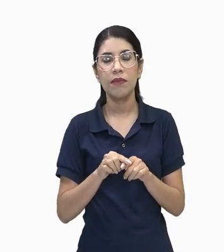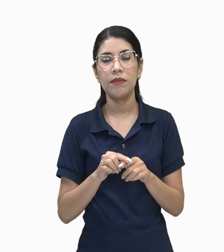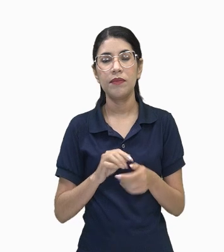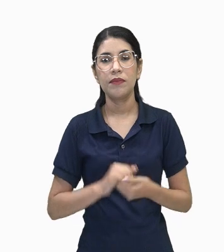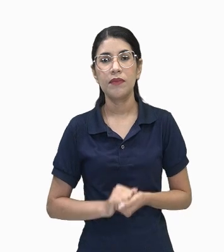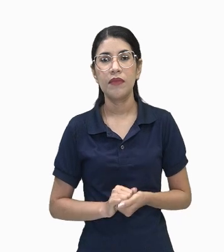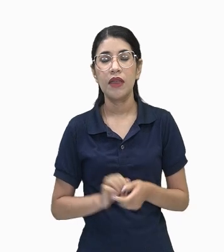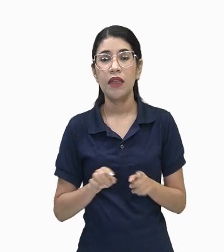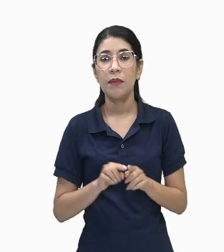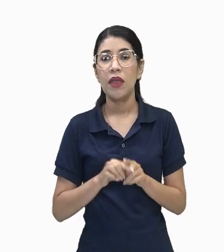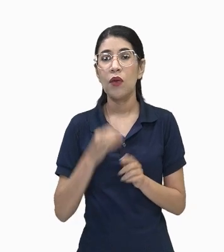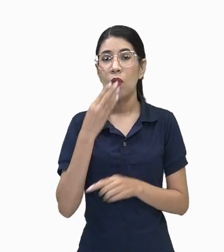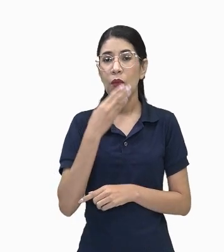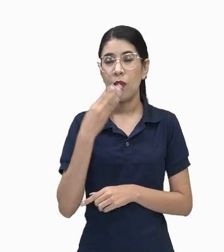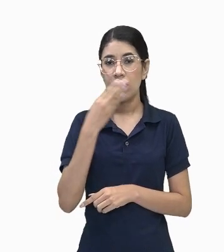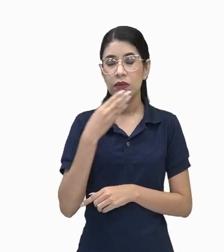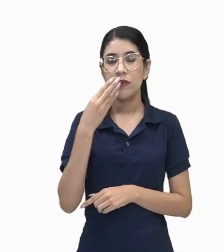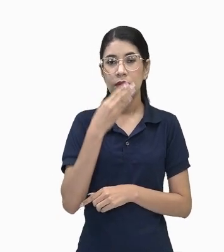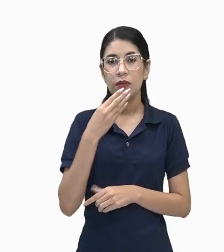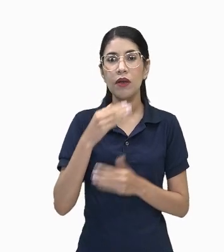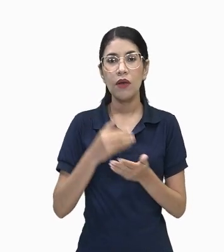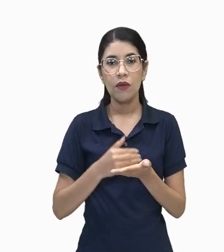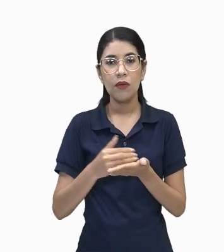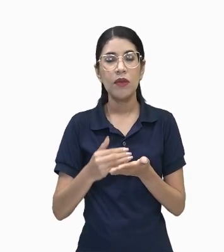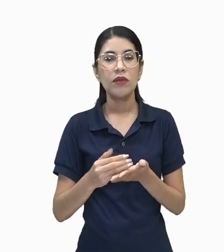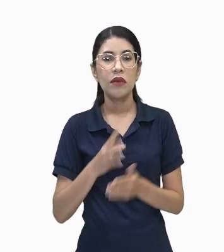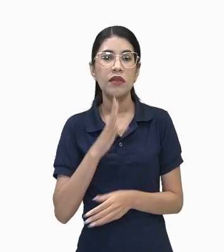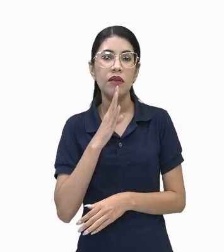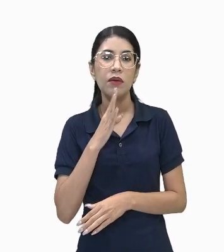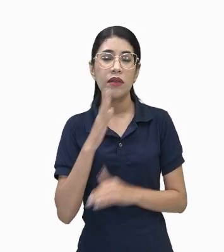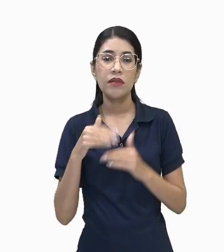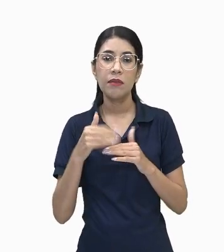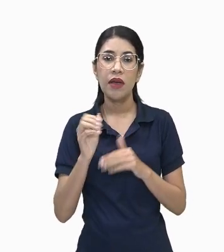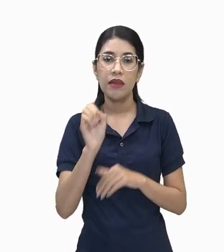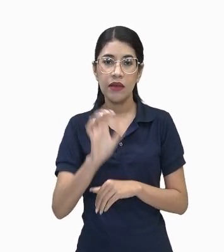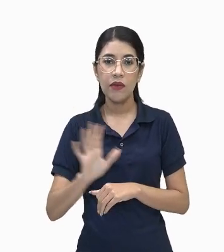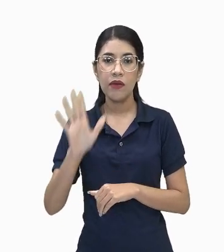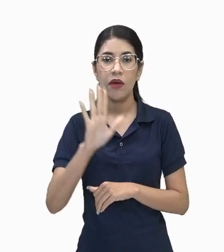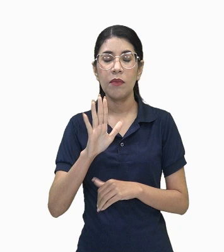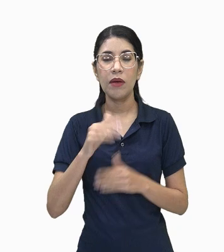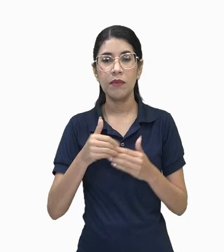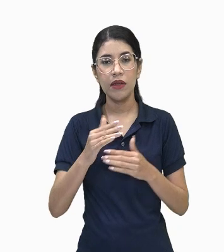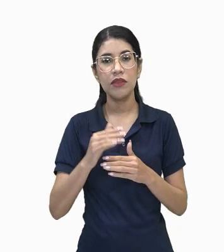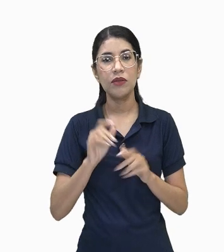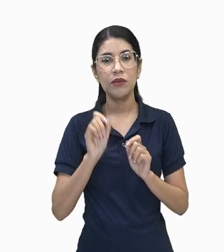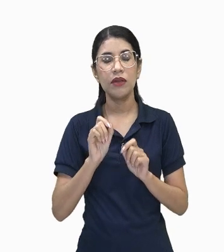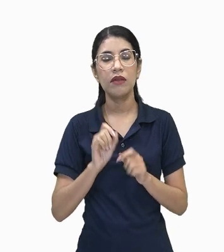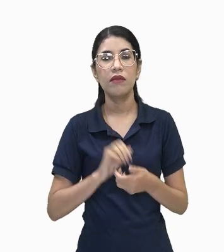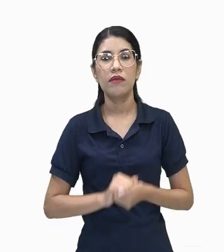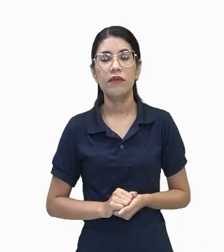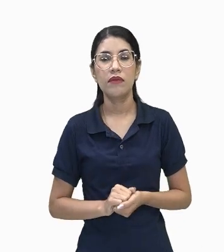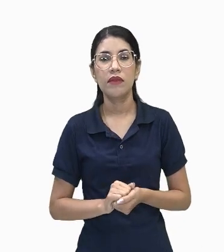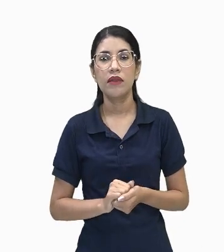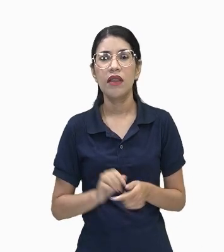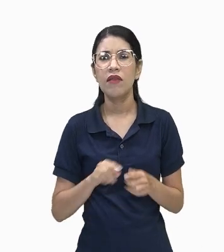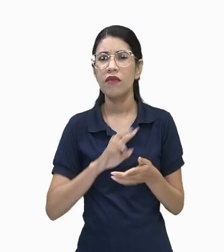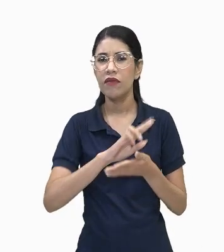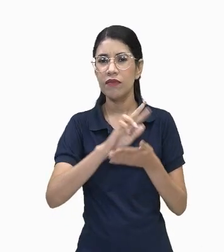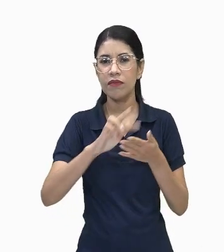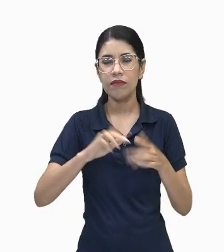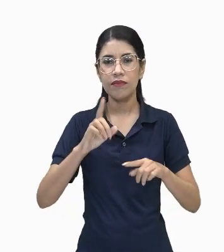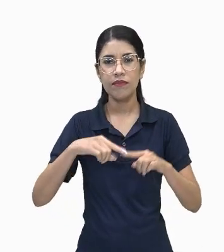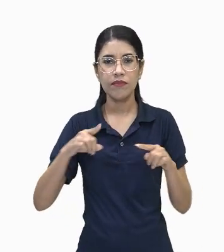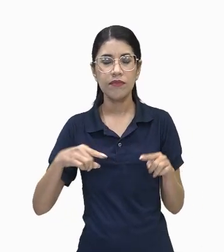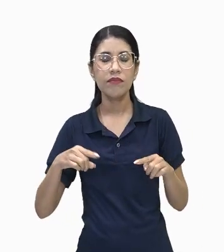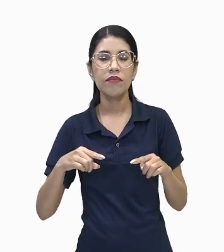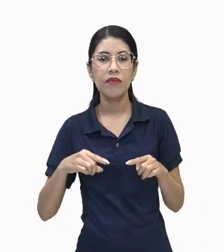desconhecido, o próprio açúcar começou a ser conhecido ali na Europa. E também a canela, entre outras mercadorias, principalmente